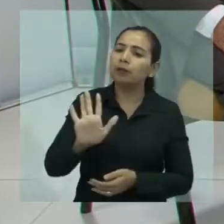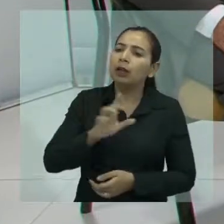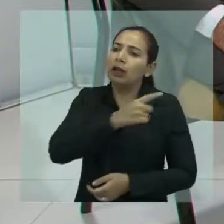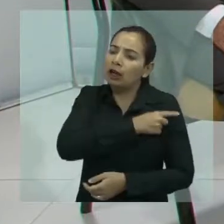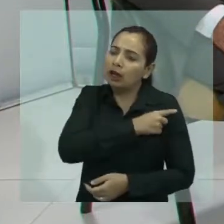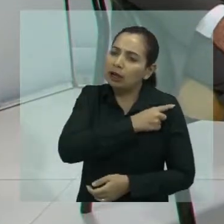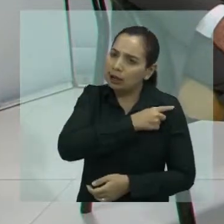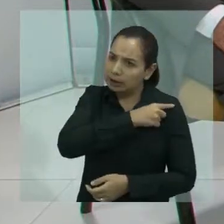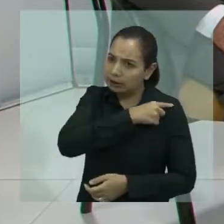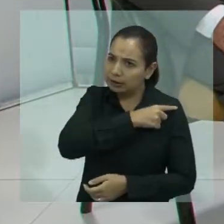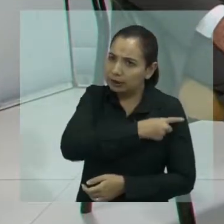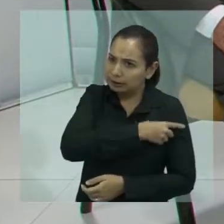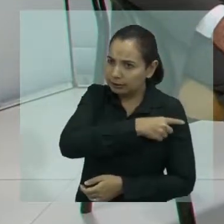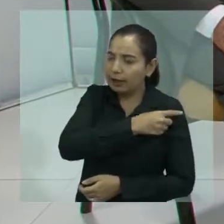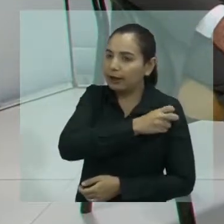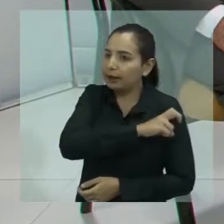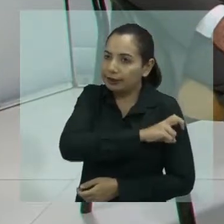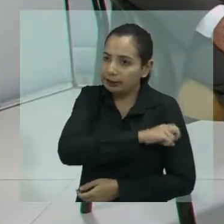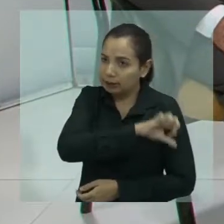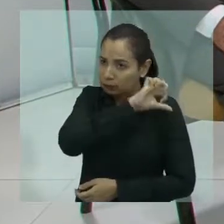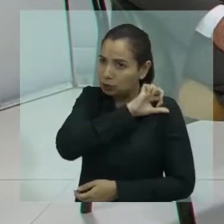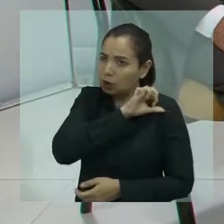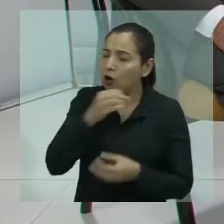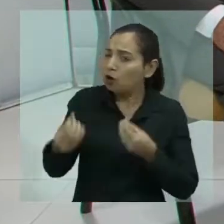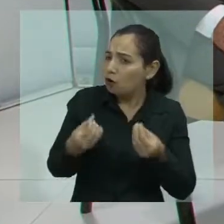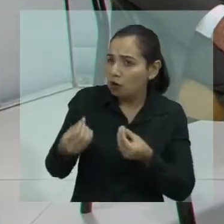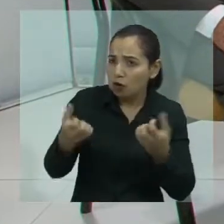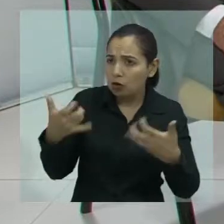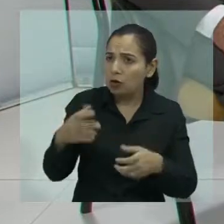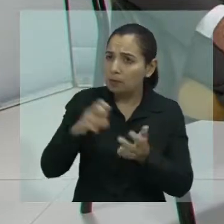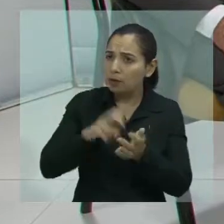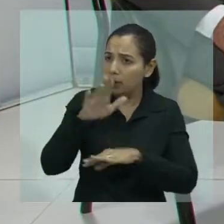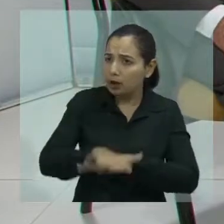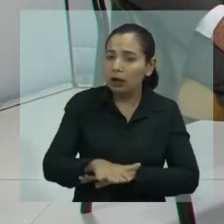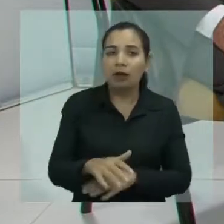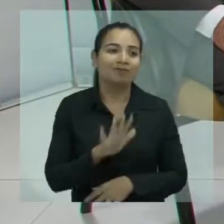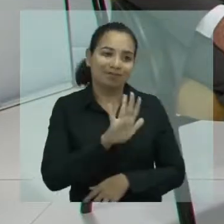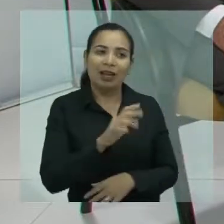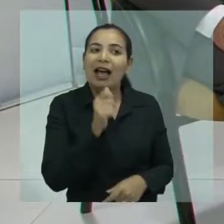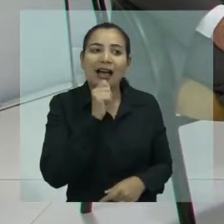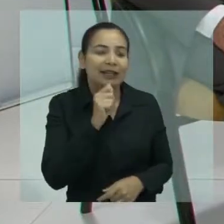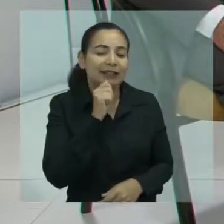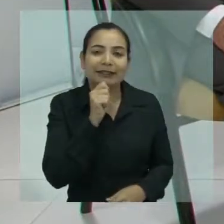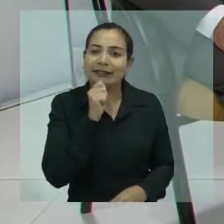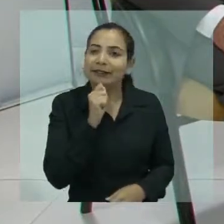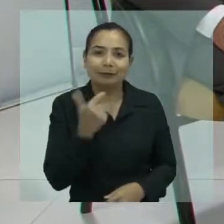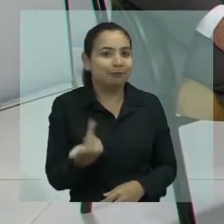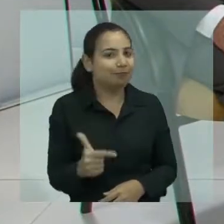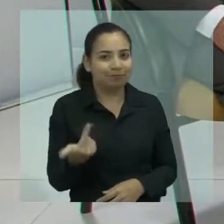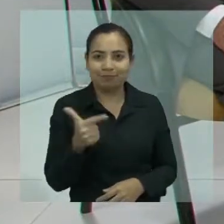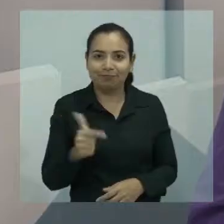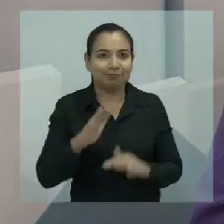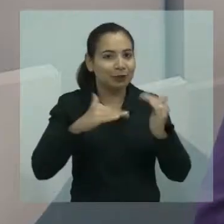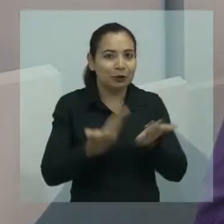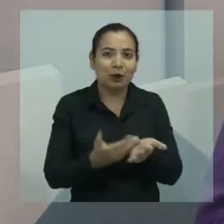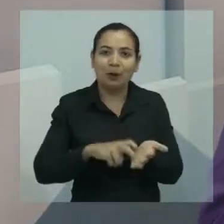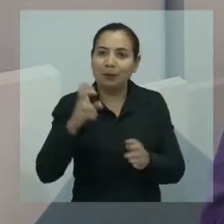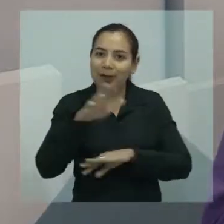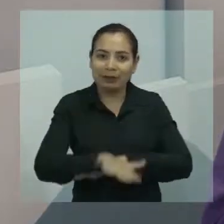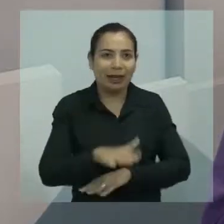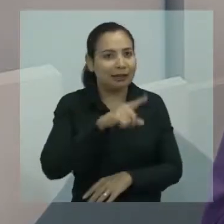isso, né, tentando apoiar da melhor forma possível. Mas a maioria dos municípios, no ensino fundamental, eles dão escola de tempo integral? Não,